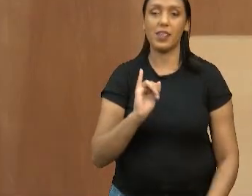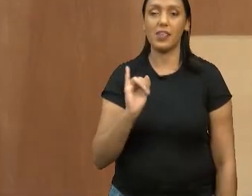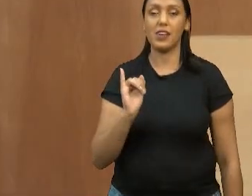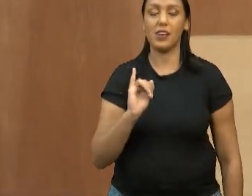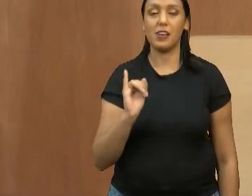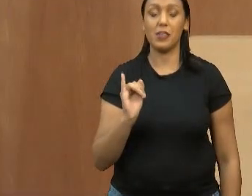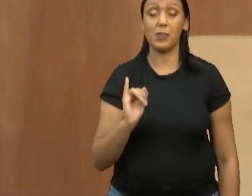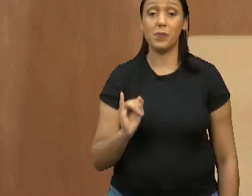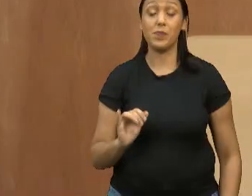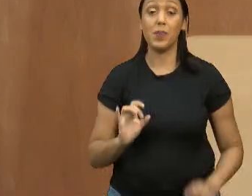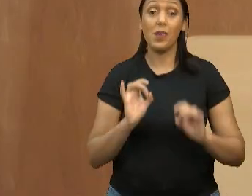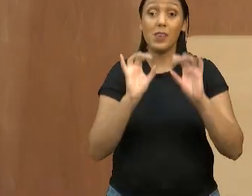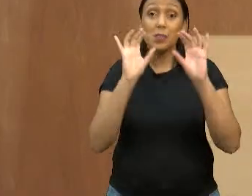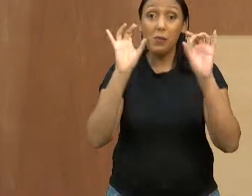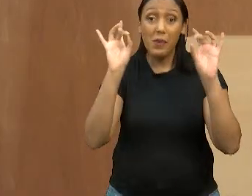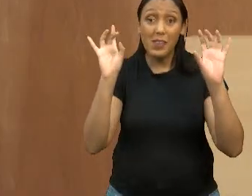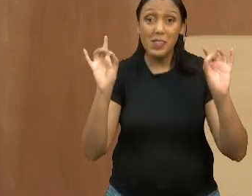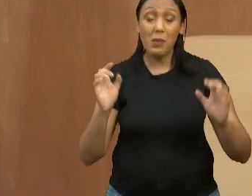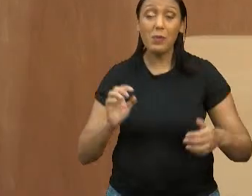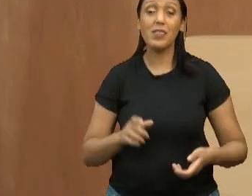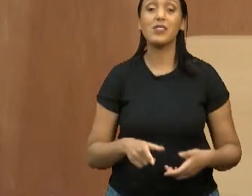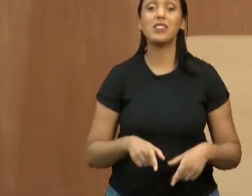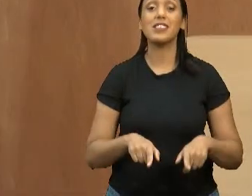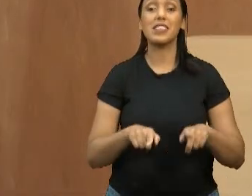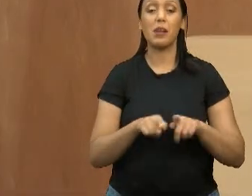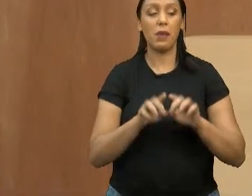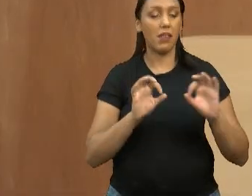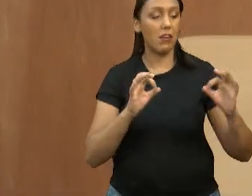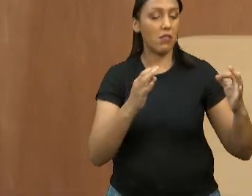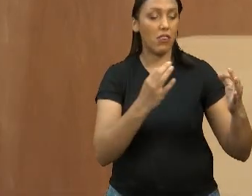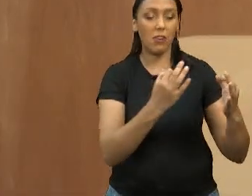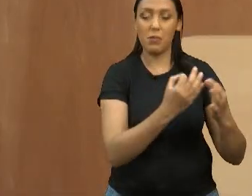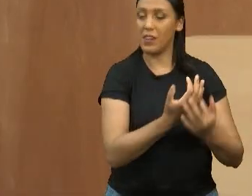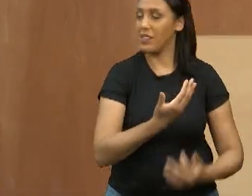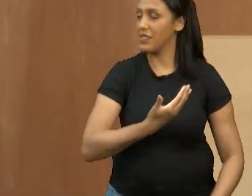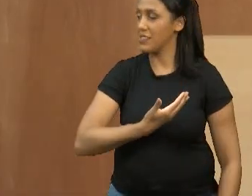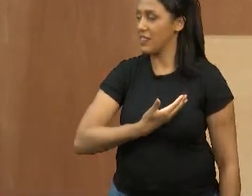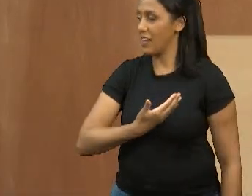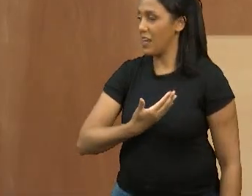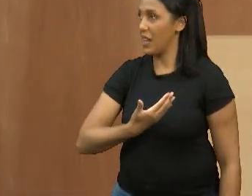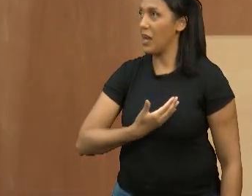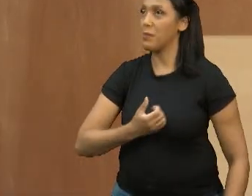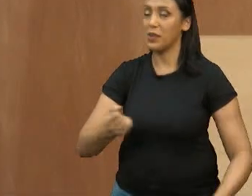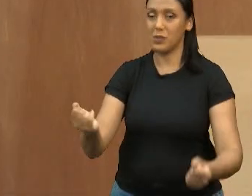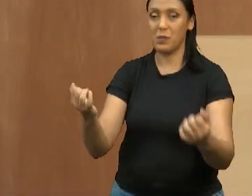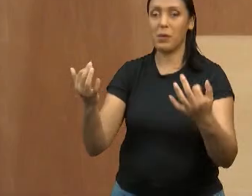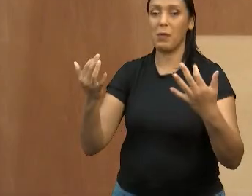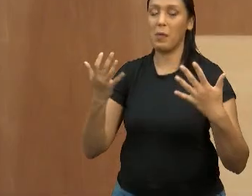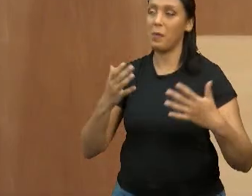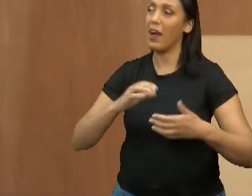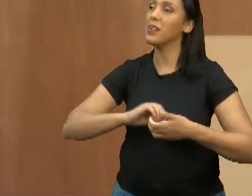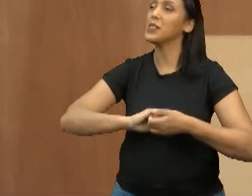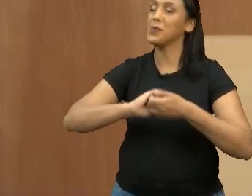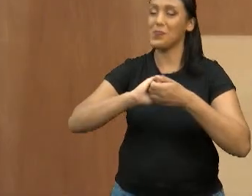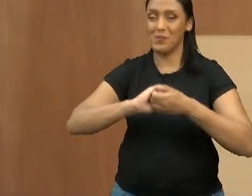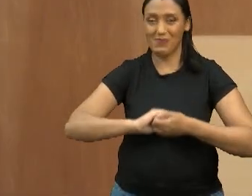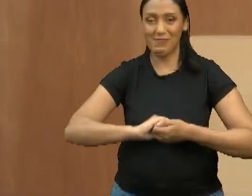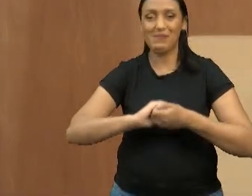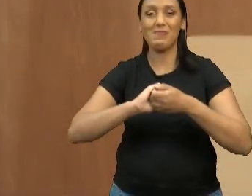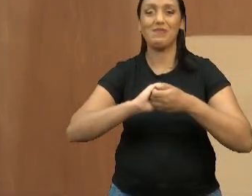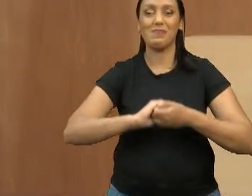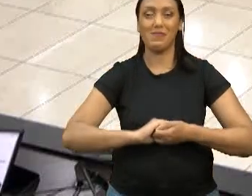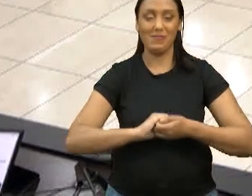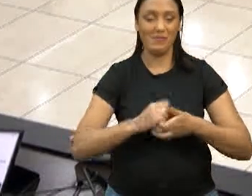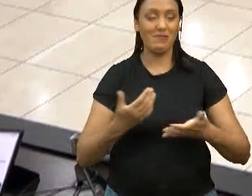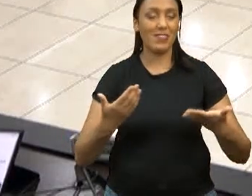De maneira especial, cumprimentar amigos, familiares e todos vocês que estão aí para prestigiar esse momento tão